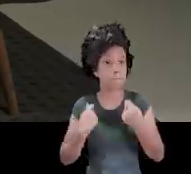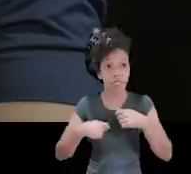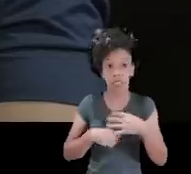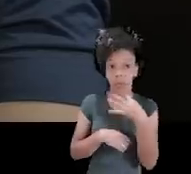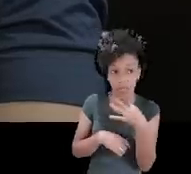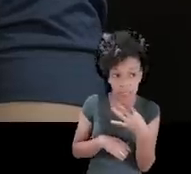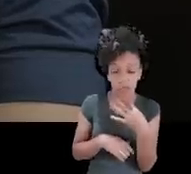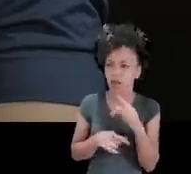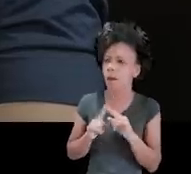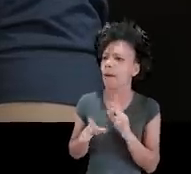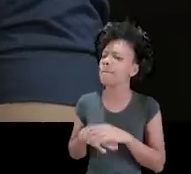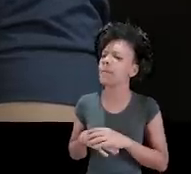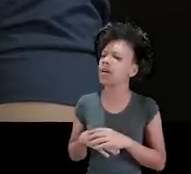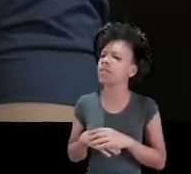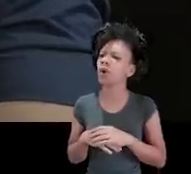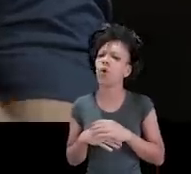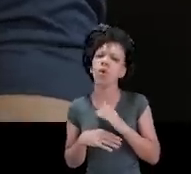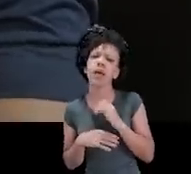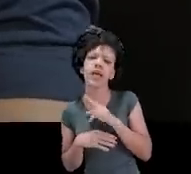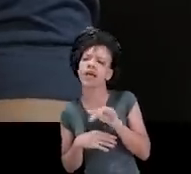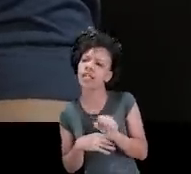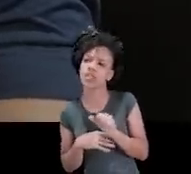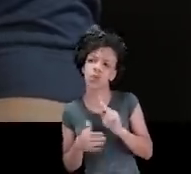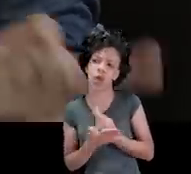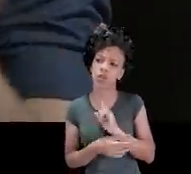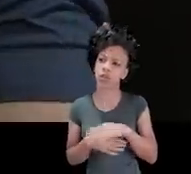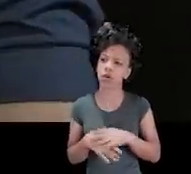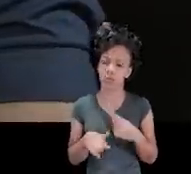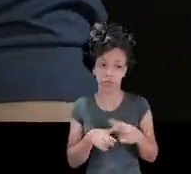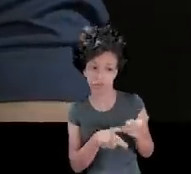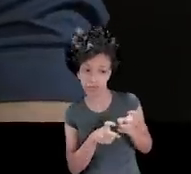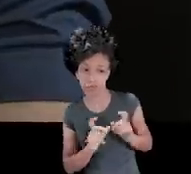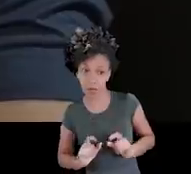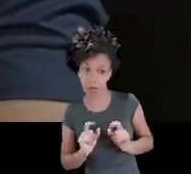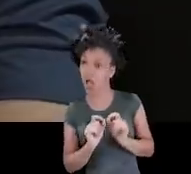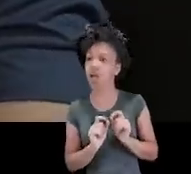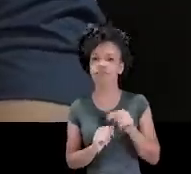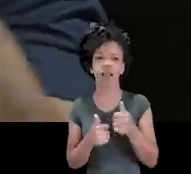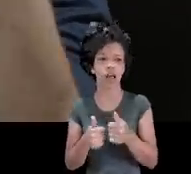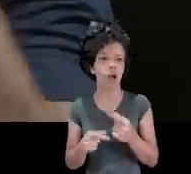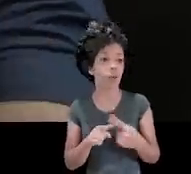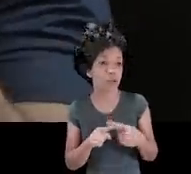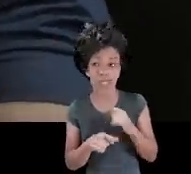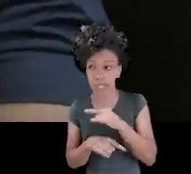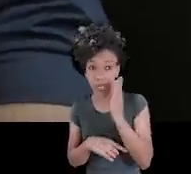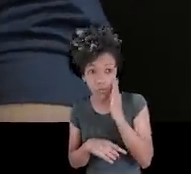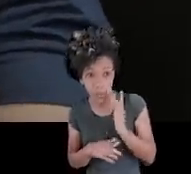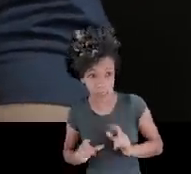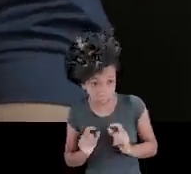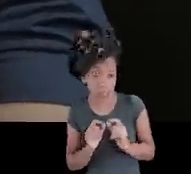você tem que conhecer, você tem que ter muita segurança. Mas é por isso que eu acho que o Krizok não errou tanto, porque ele sabia tanto que ela não tava com câncer, que ele falou, essa piada dá. Porque se ela tivesse com câncer, eu tenho certeza que ele jamais